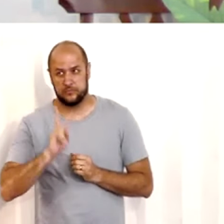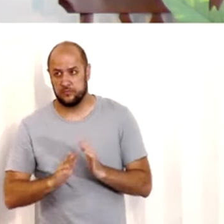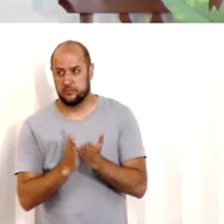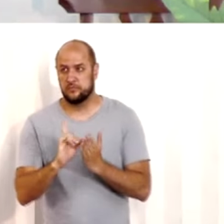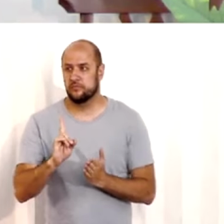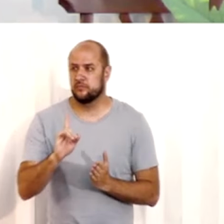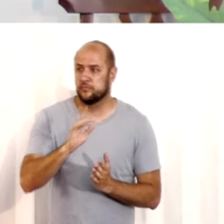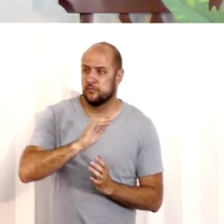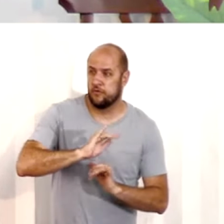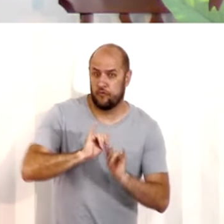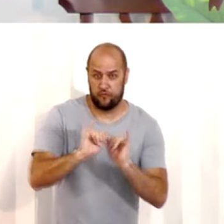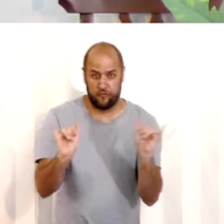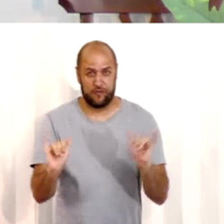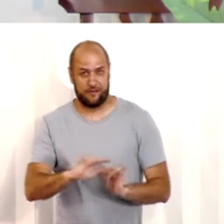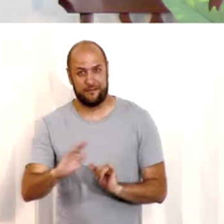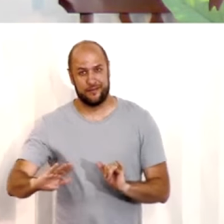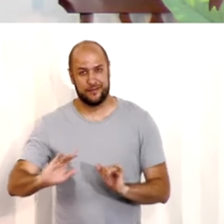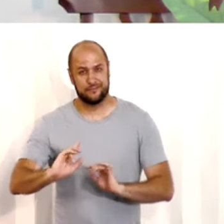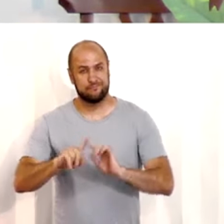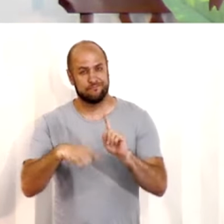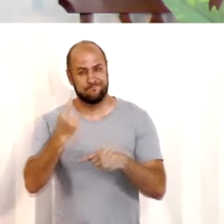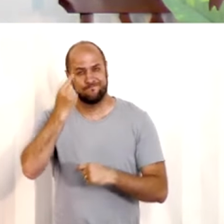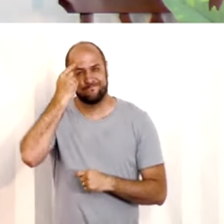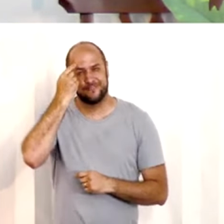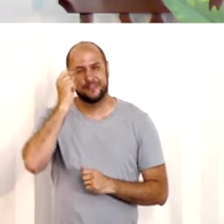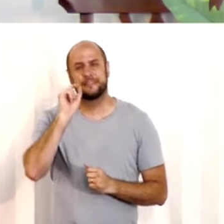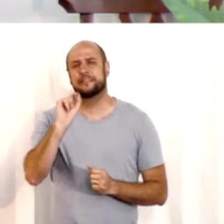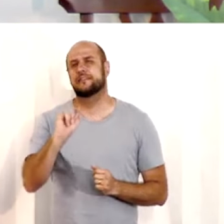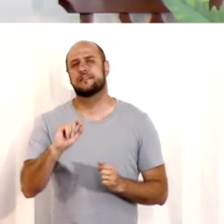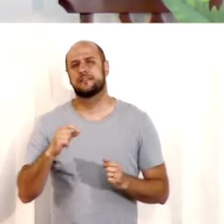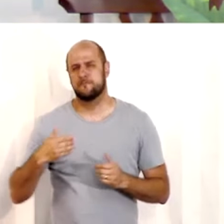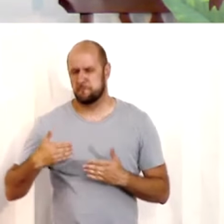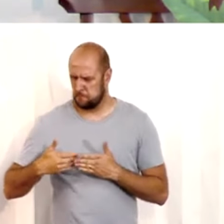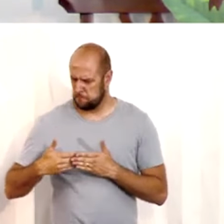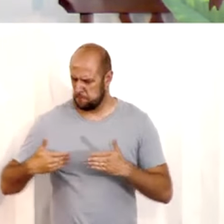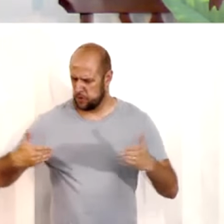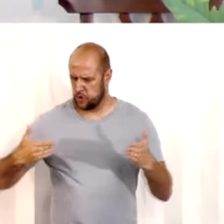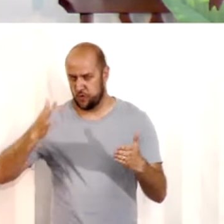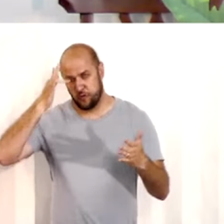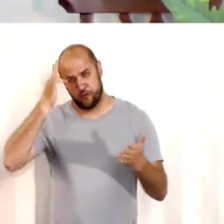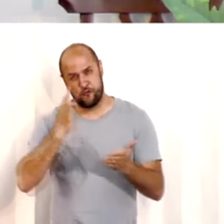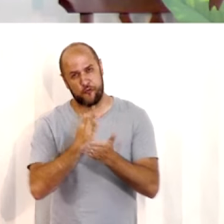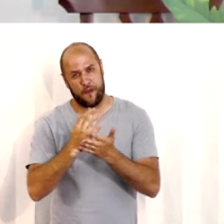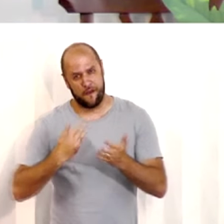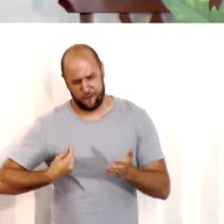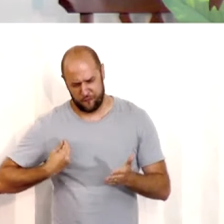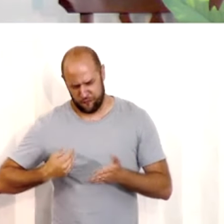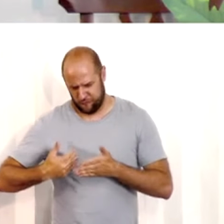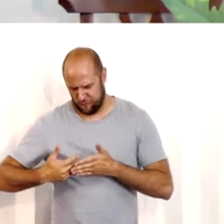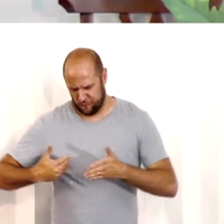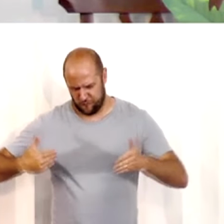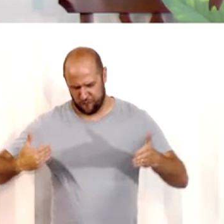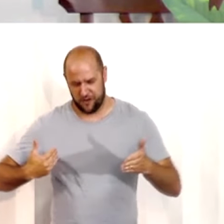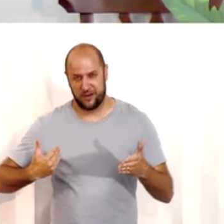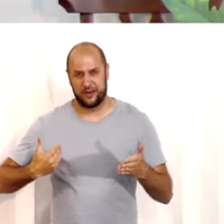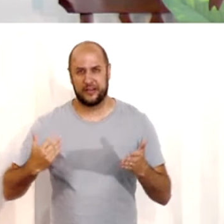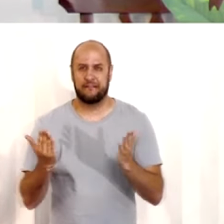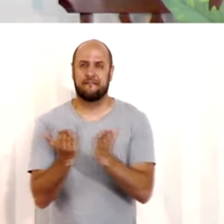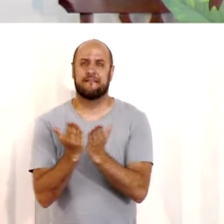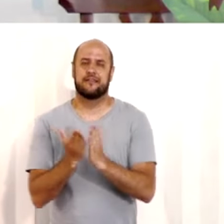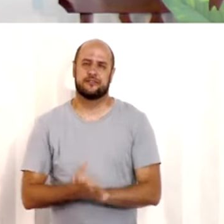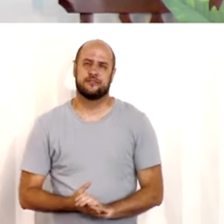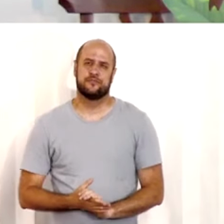então pensarmos no que é essa carreira de fé, essa carreira cristã. Eu que